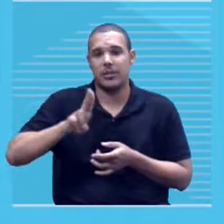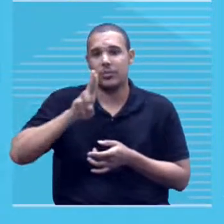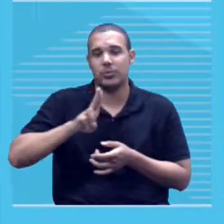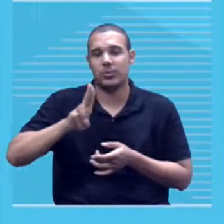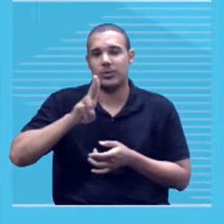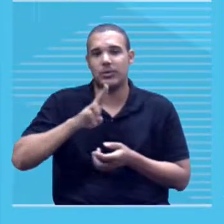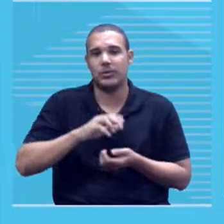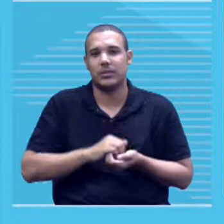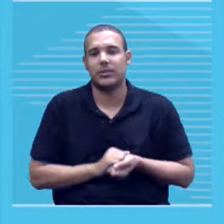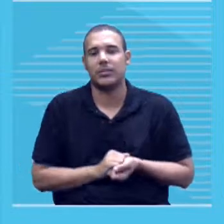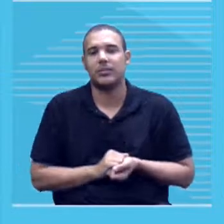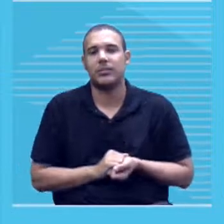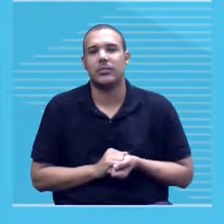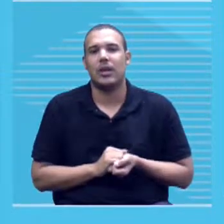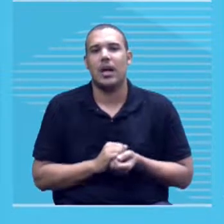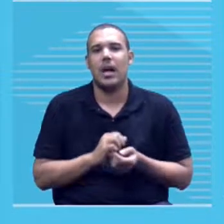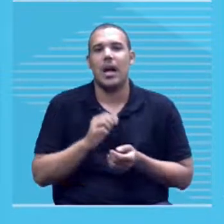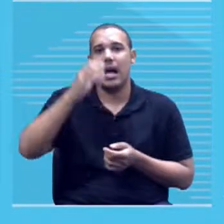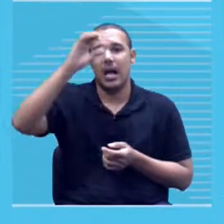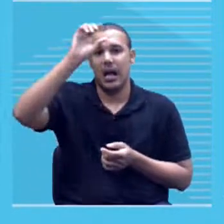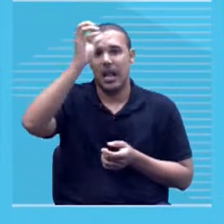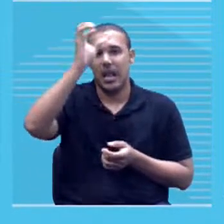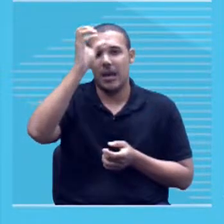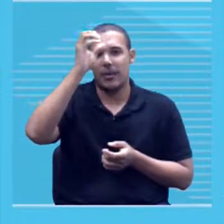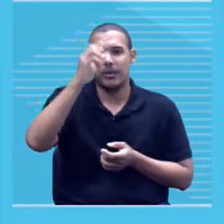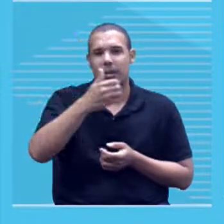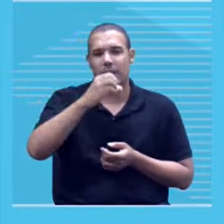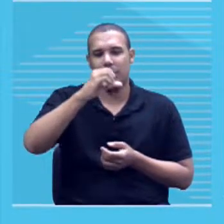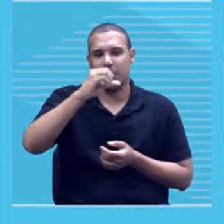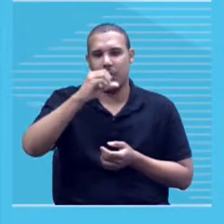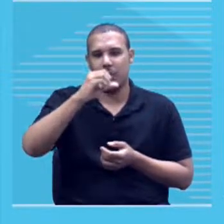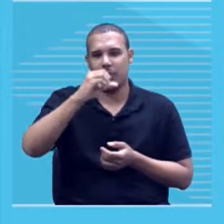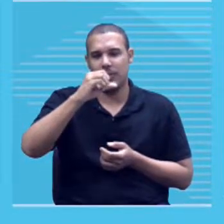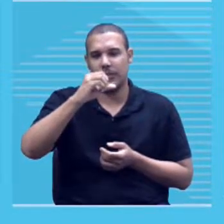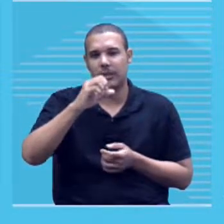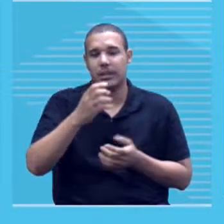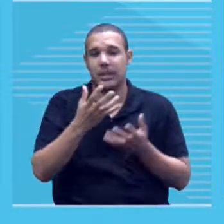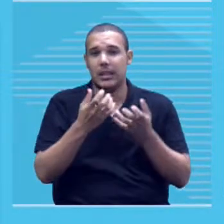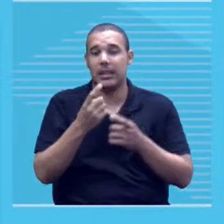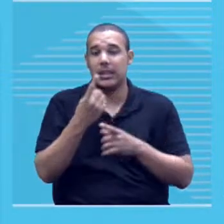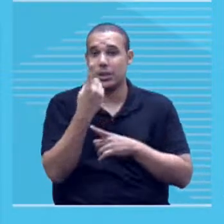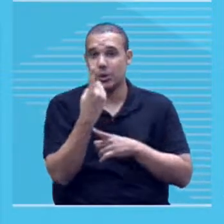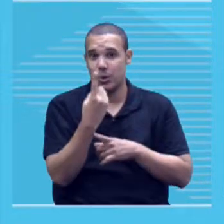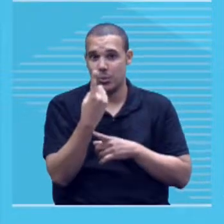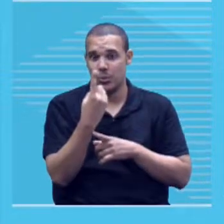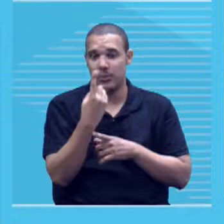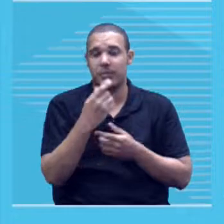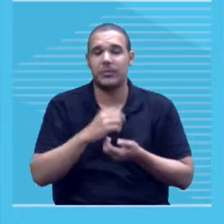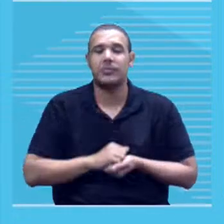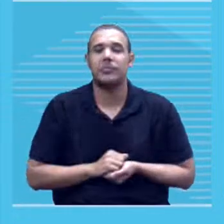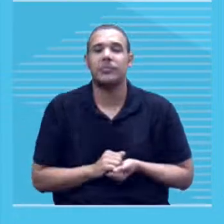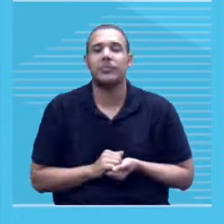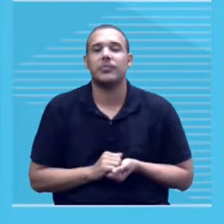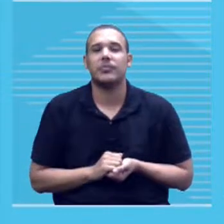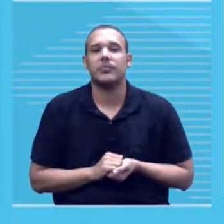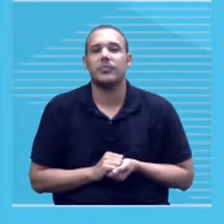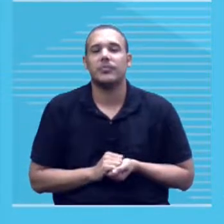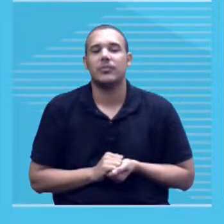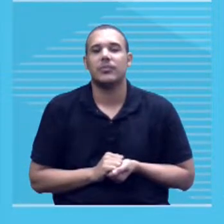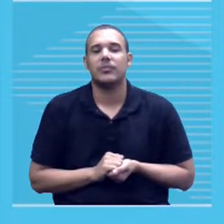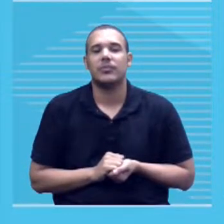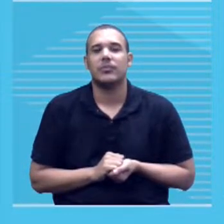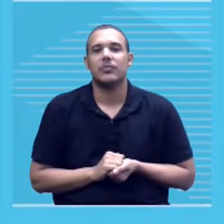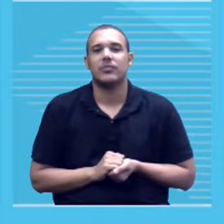lâmpada consome 9 watts e ele só quer que fique acesa uma lâmpada. Olha aqui, ó. Apenas uma